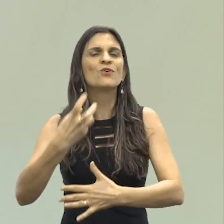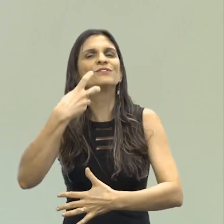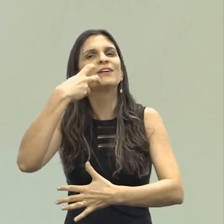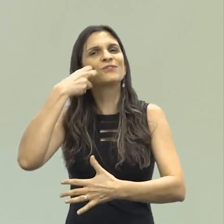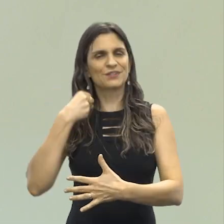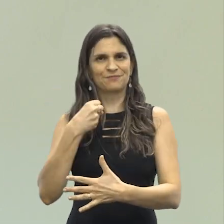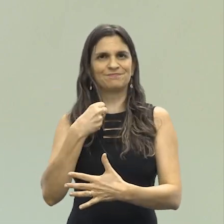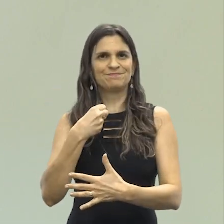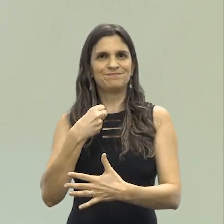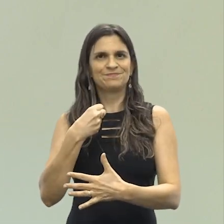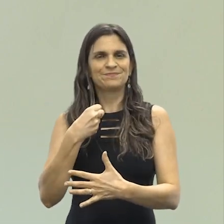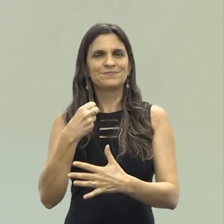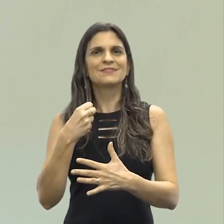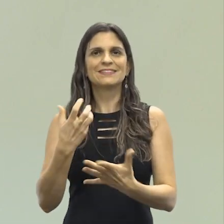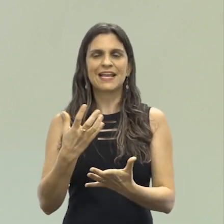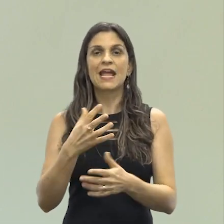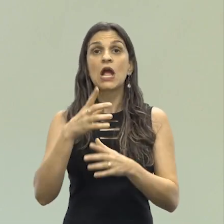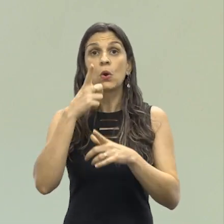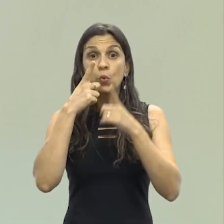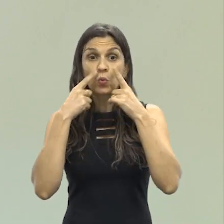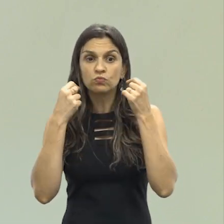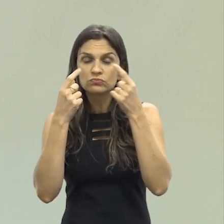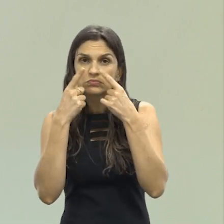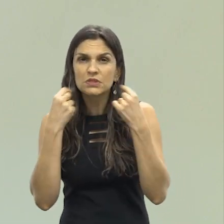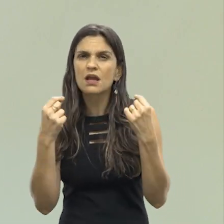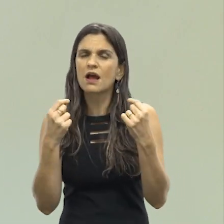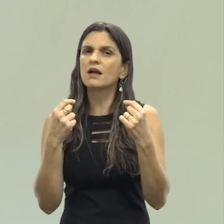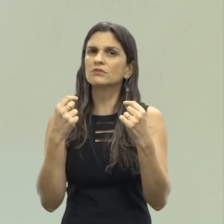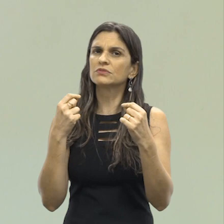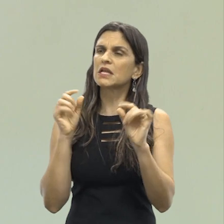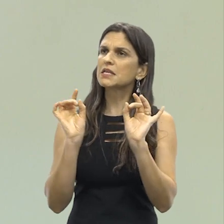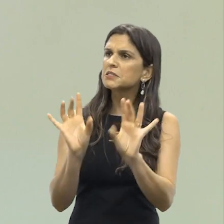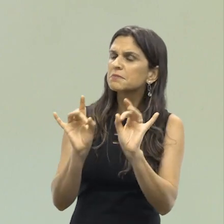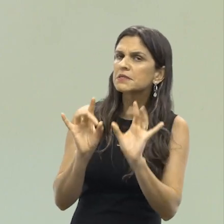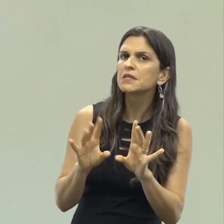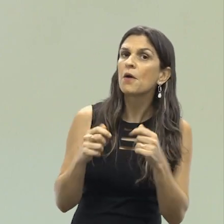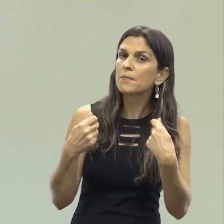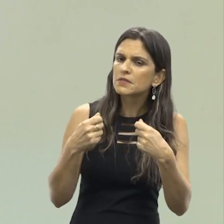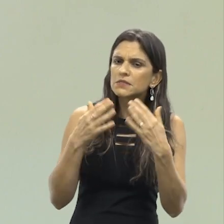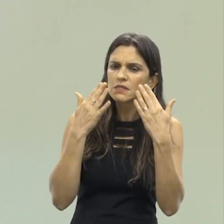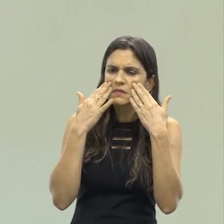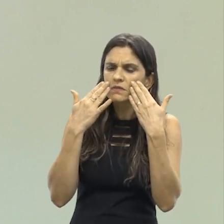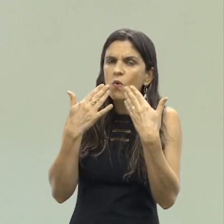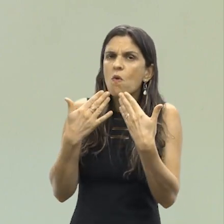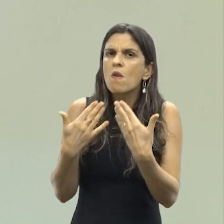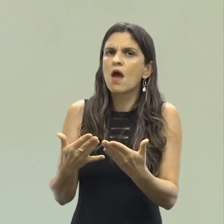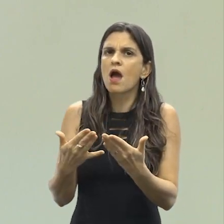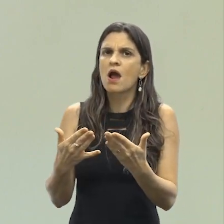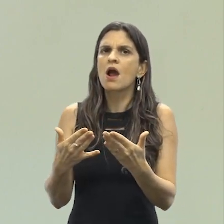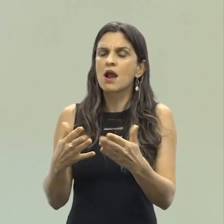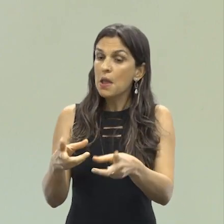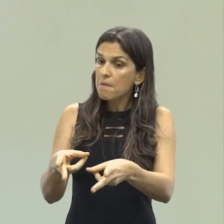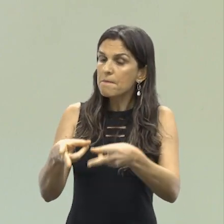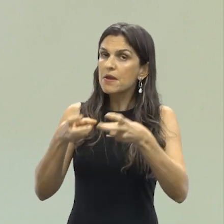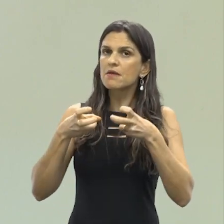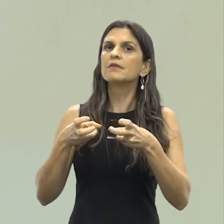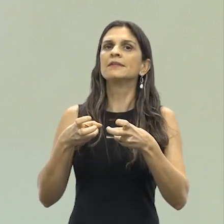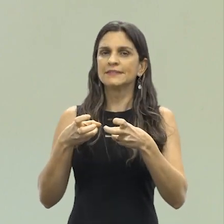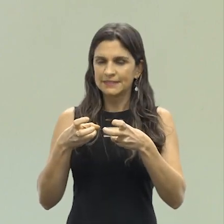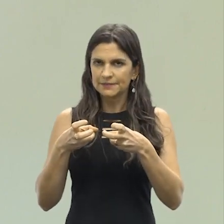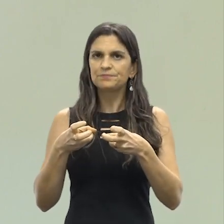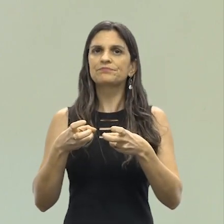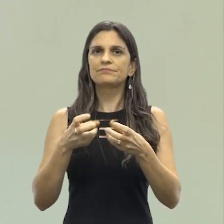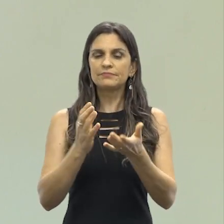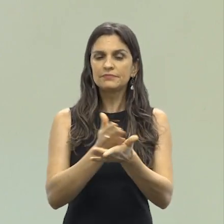foi dito, os felinos em especial é um grupo que eu acredito que precisa de um pouco mais de atenção. É um animal um pouco mais seletivo na questão